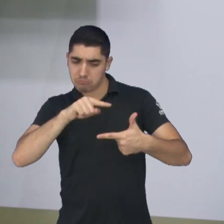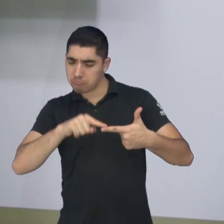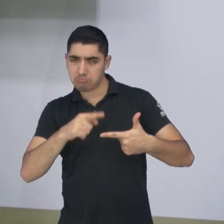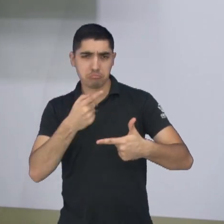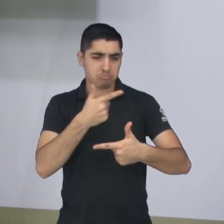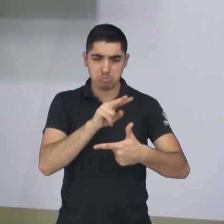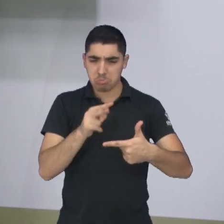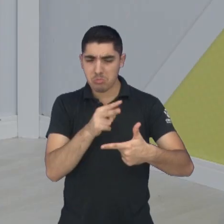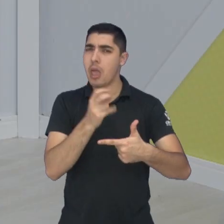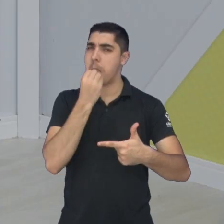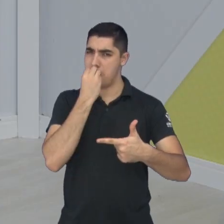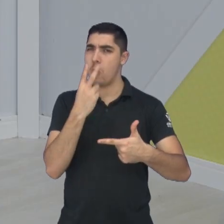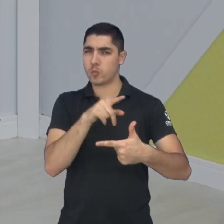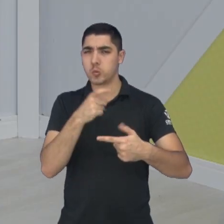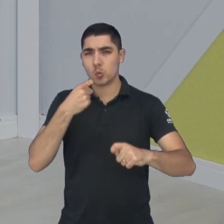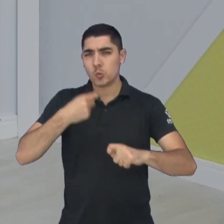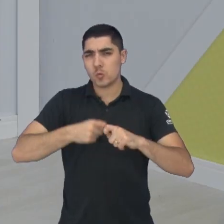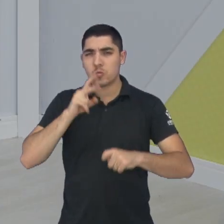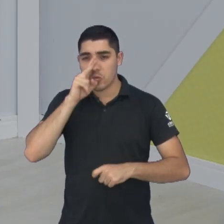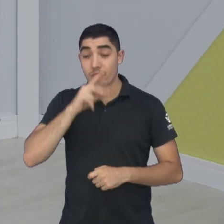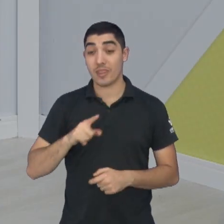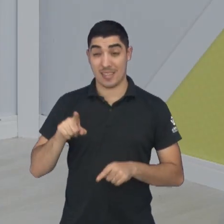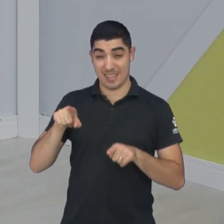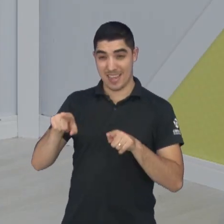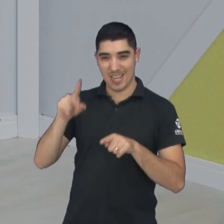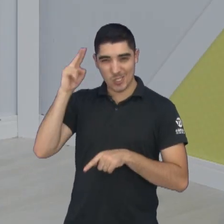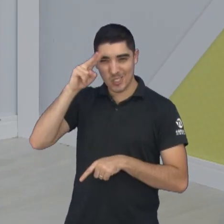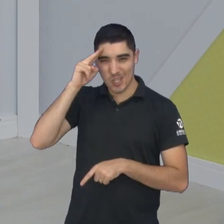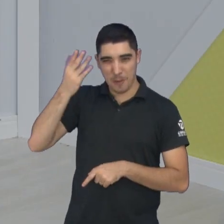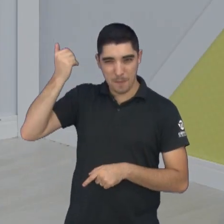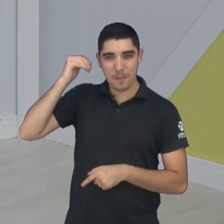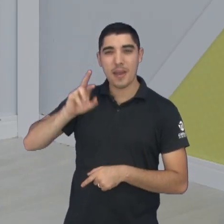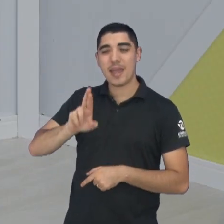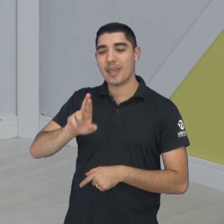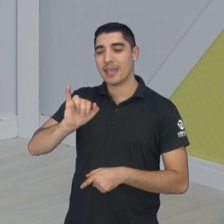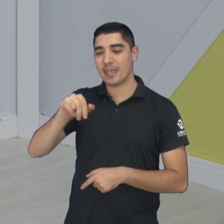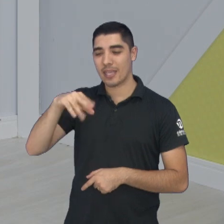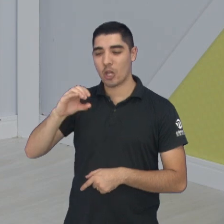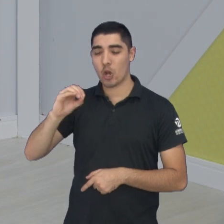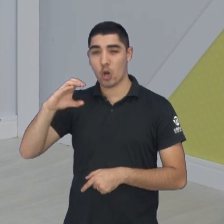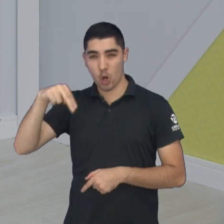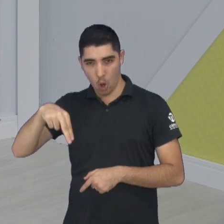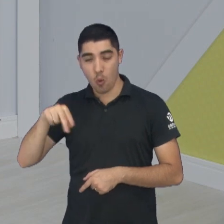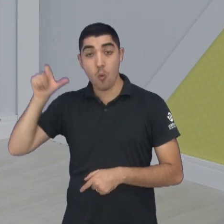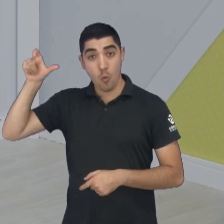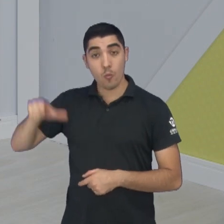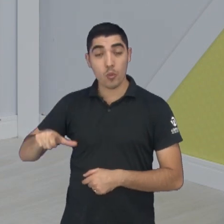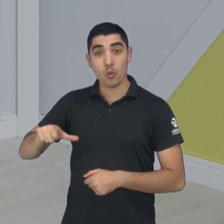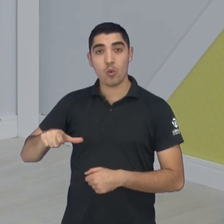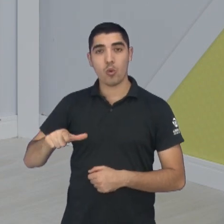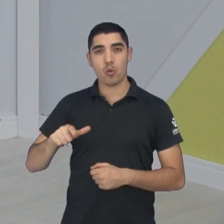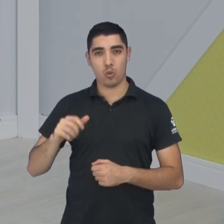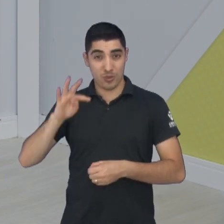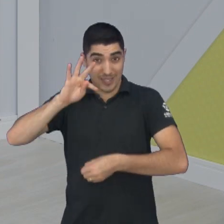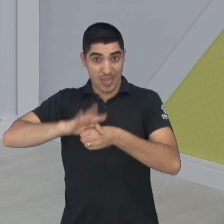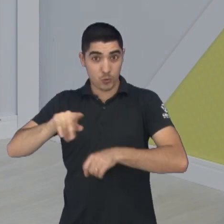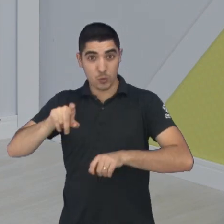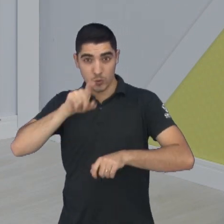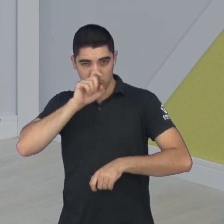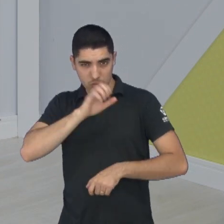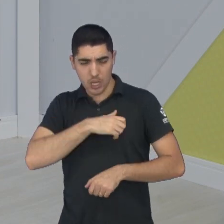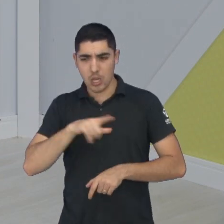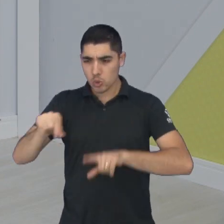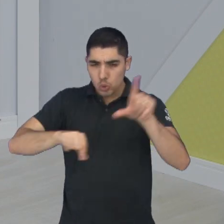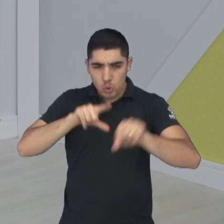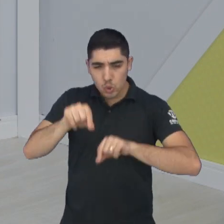bem servido de goleiros. Aliás, essa história do Rincon, lá quando o Rincon... Foi um jogo da Copa Paulista contra o São Bernardo, o Rincon escalou o time sem goleiro reserva. Aí os repórteres,